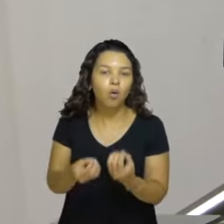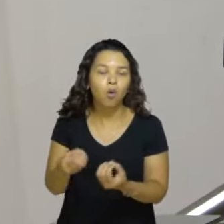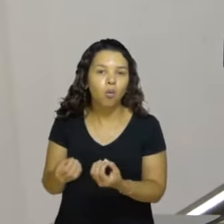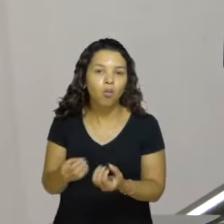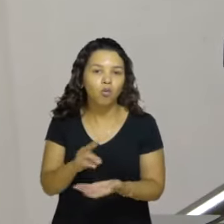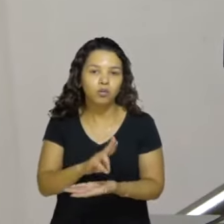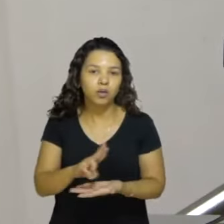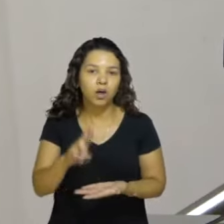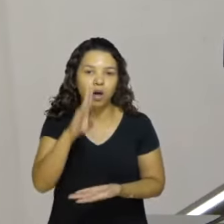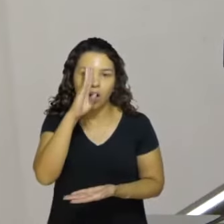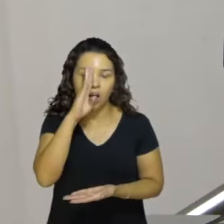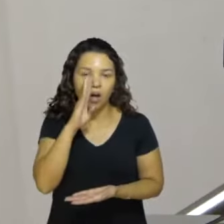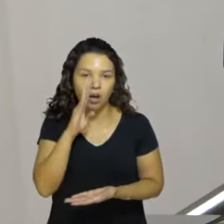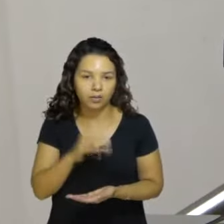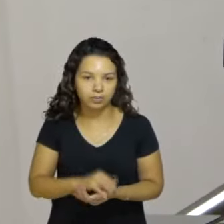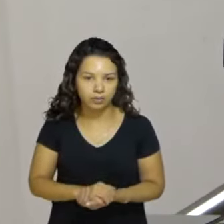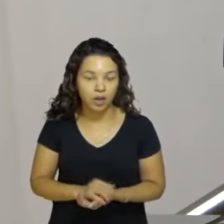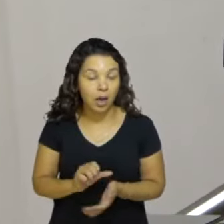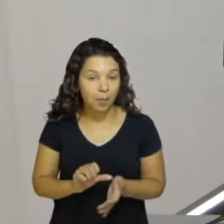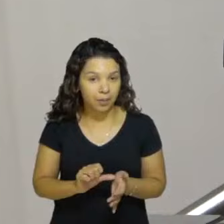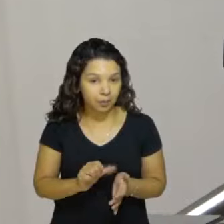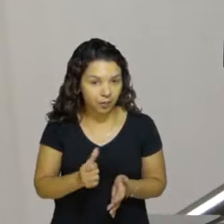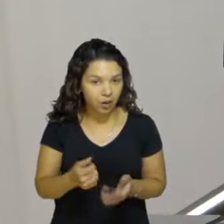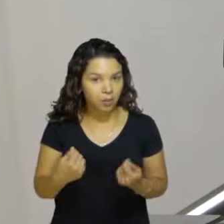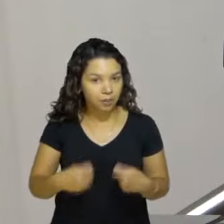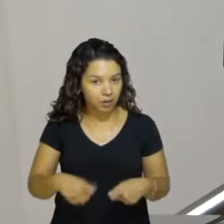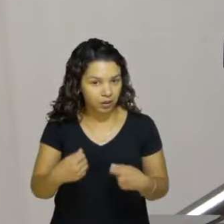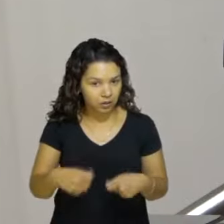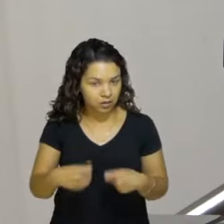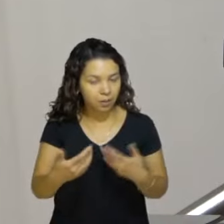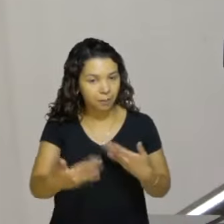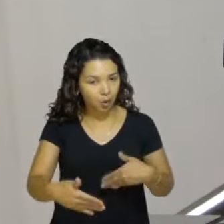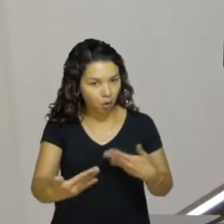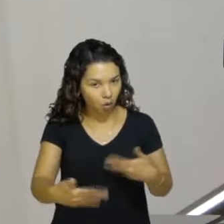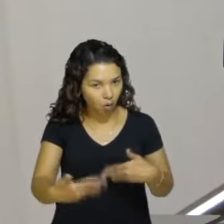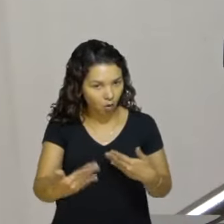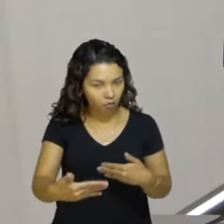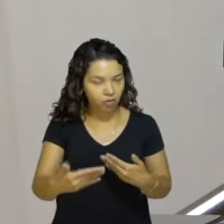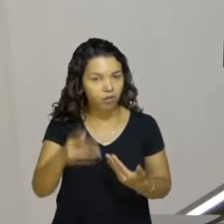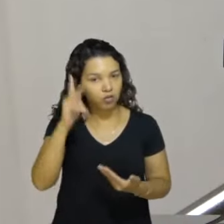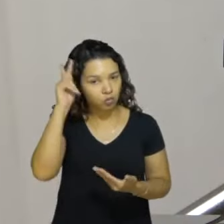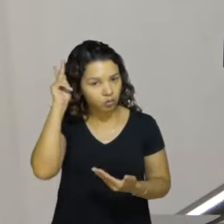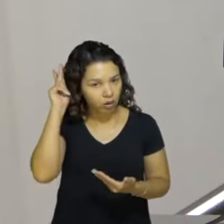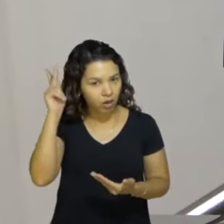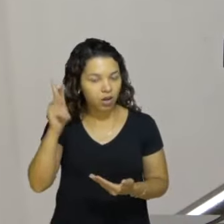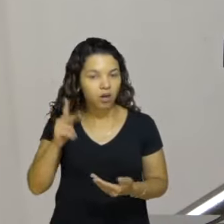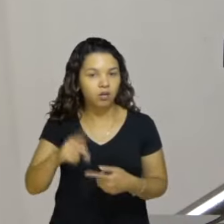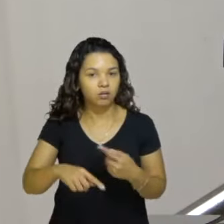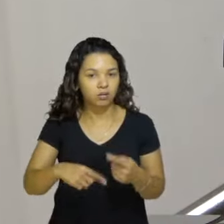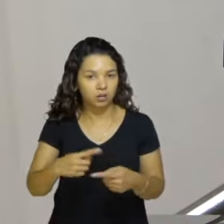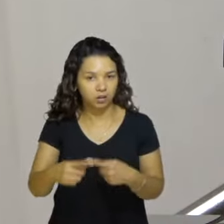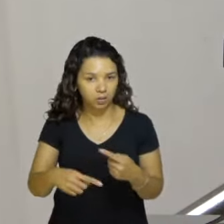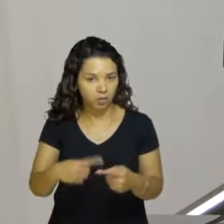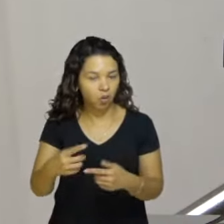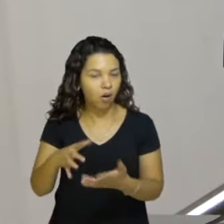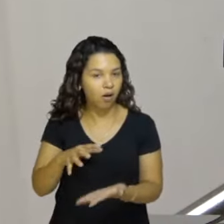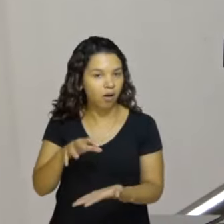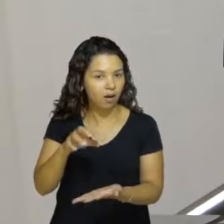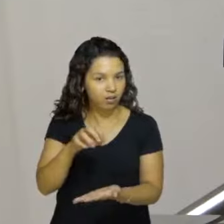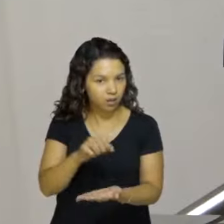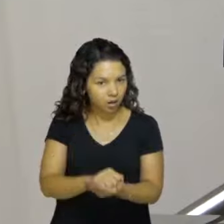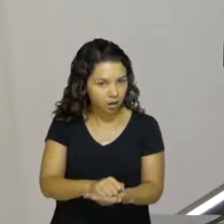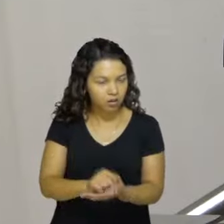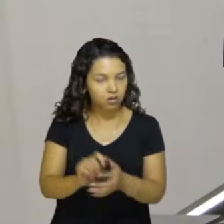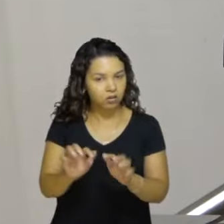a inscrição, passa no vestibular, processo seletivo, está fazendo o curso. E aí se cadastra no site para